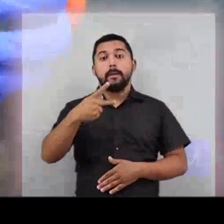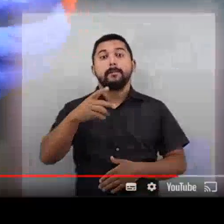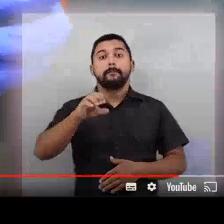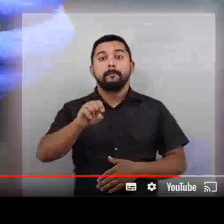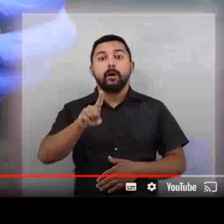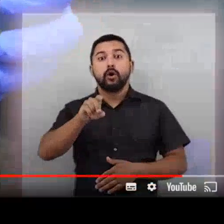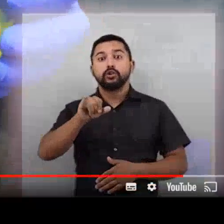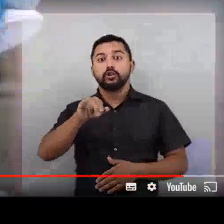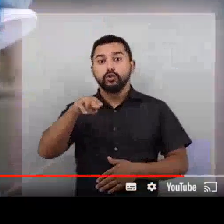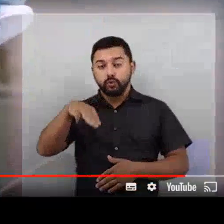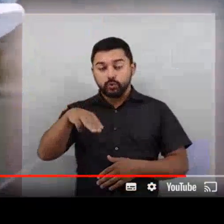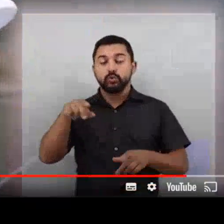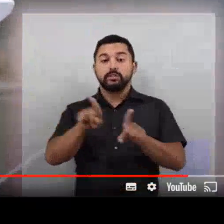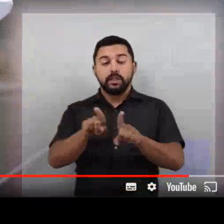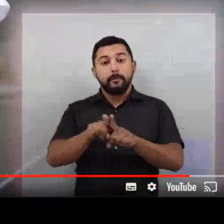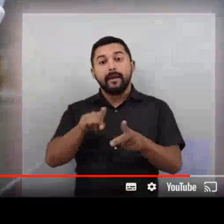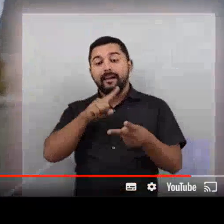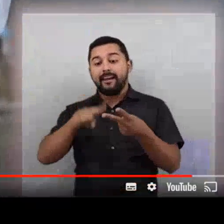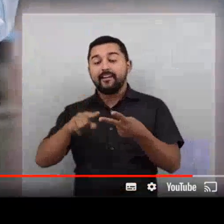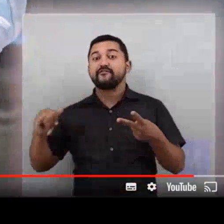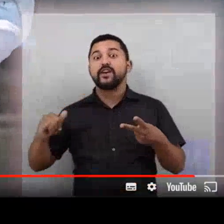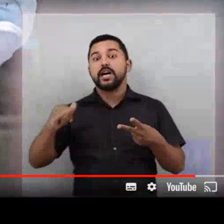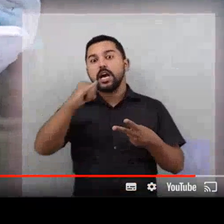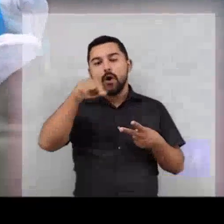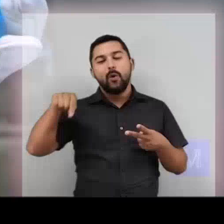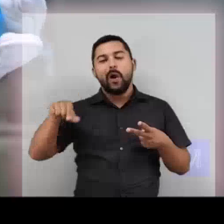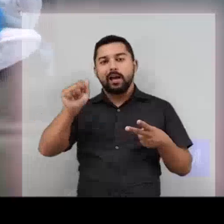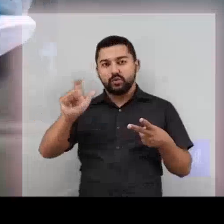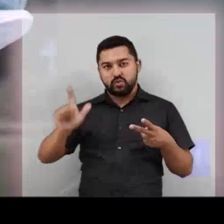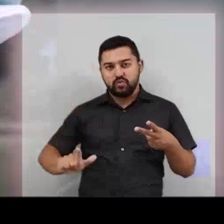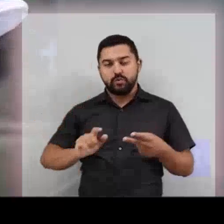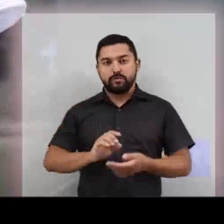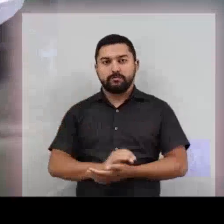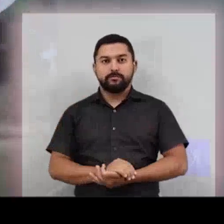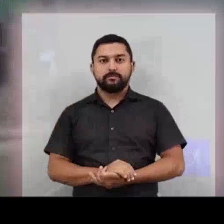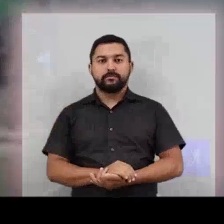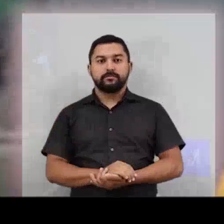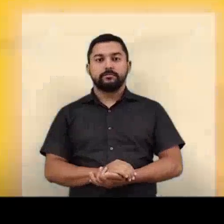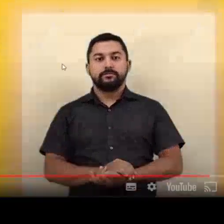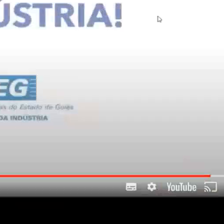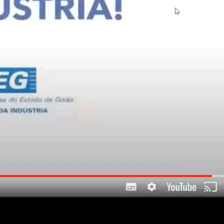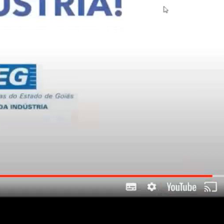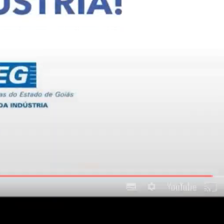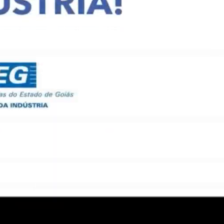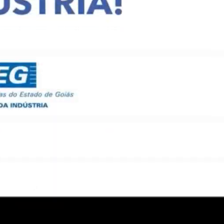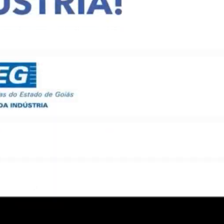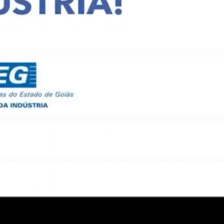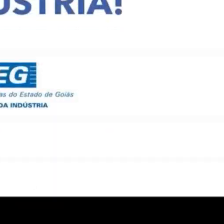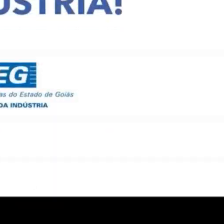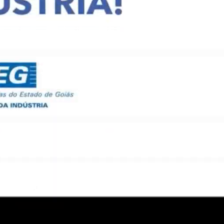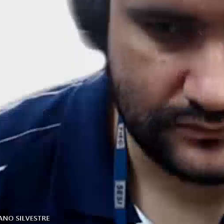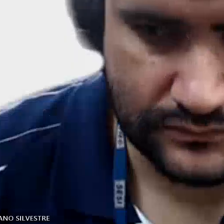gasolina Podium da Petrobras e produz também gasolina de aviação, que tem essa cor diferente aqui.